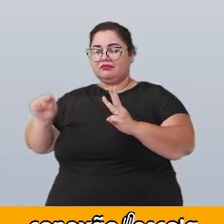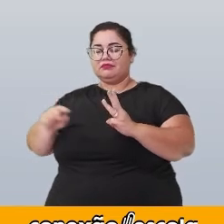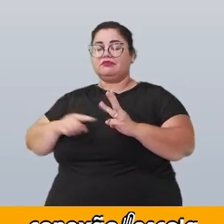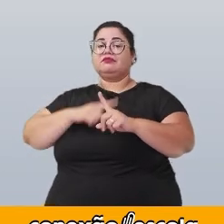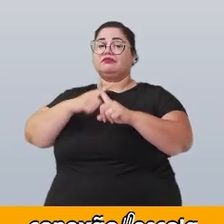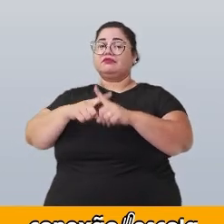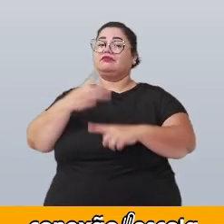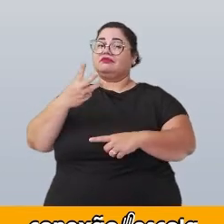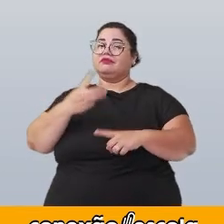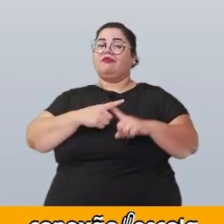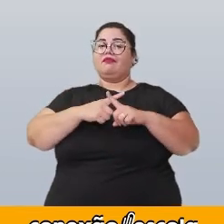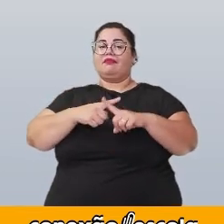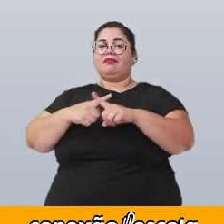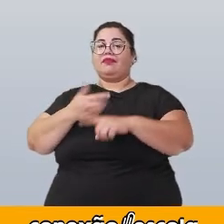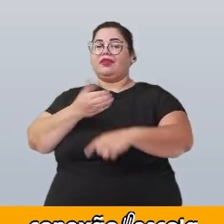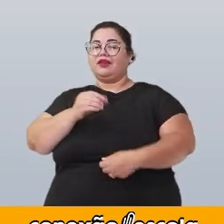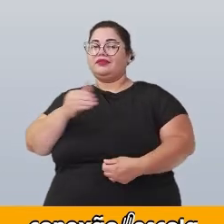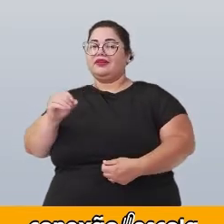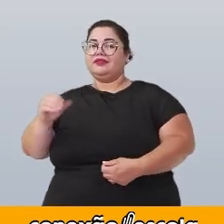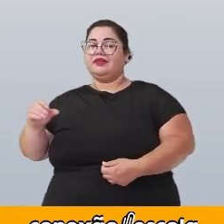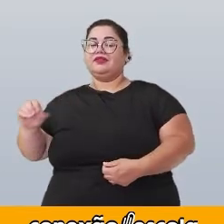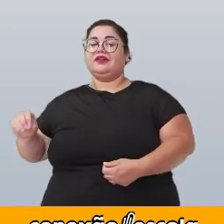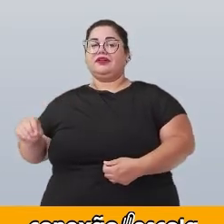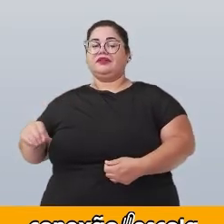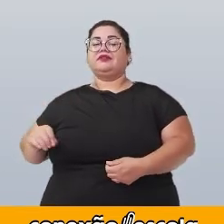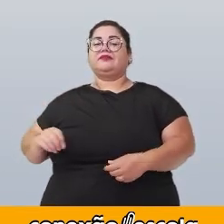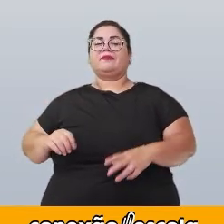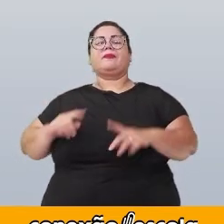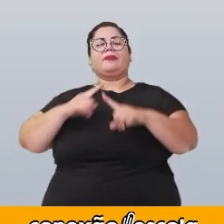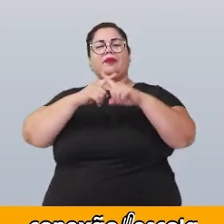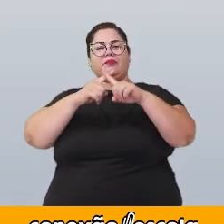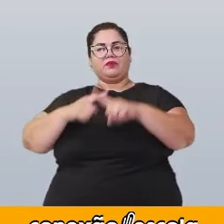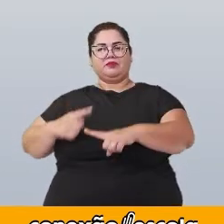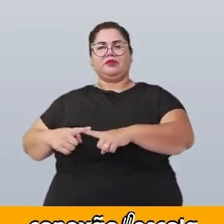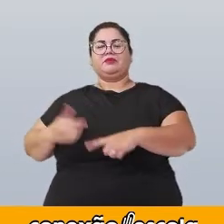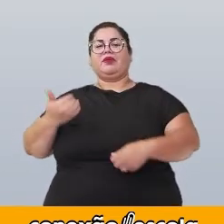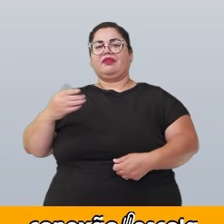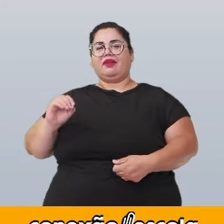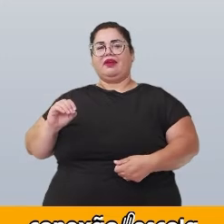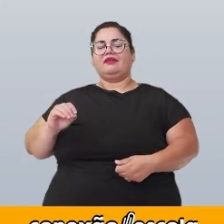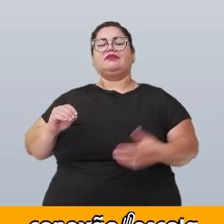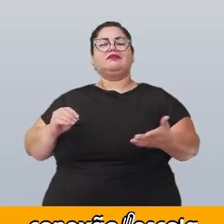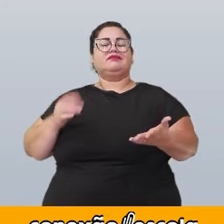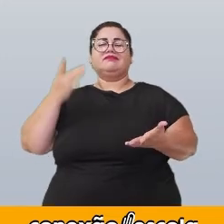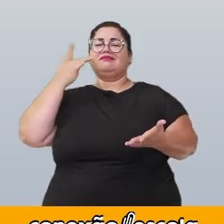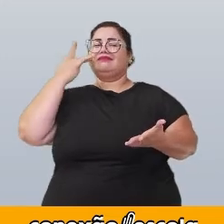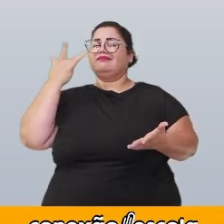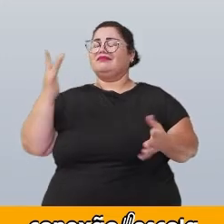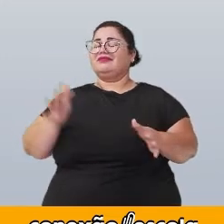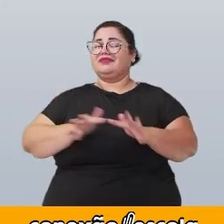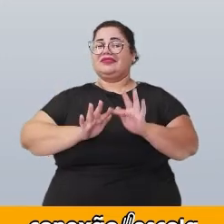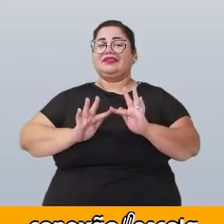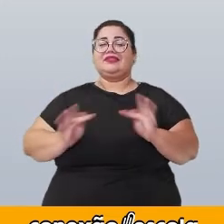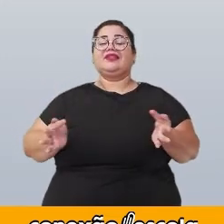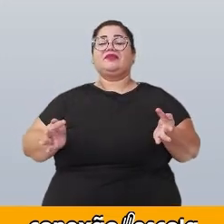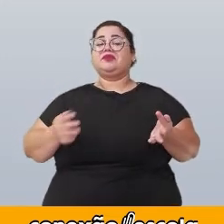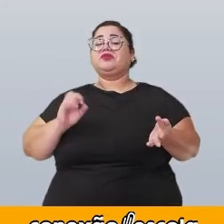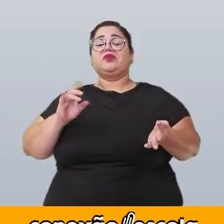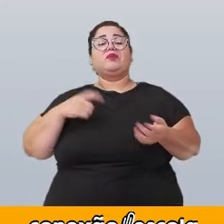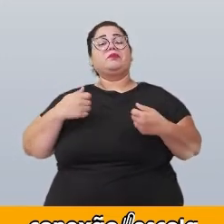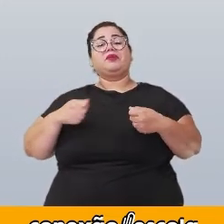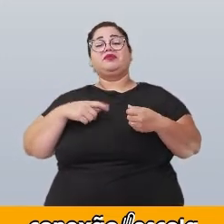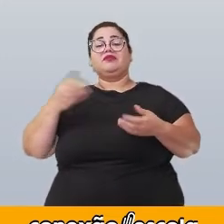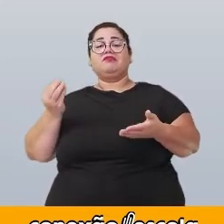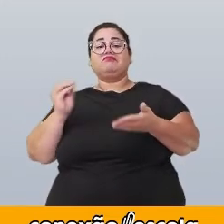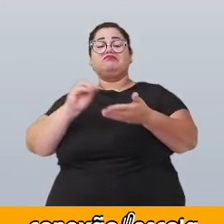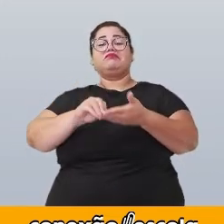mais 10 e depois por 10 novamente. E na multiplicação por 10, é muito simples, porque eu só